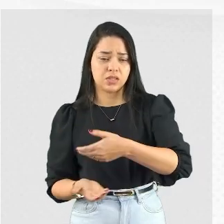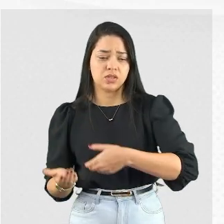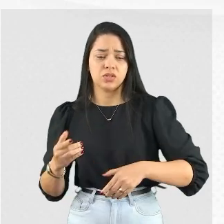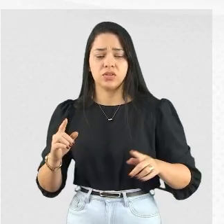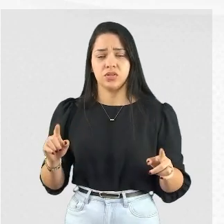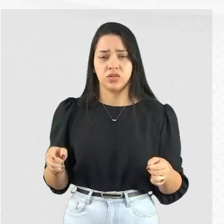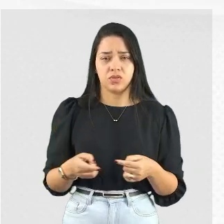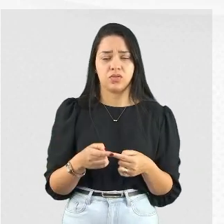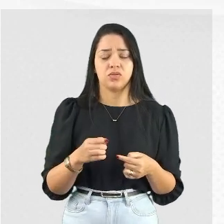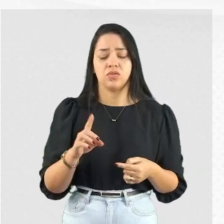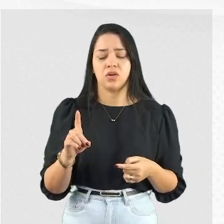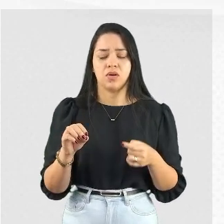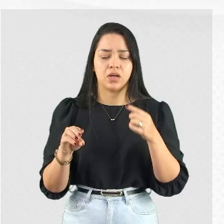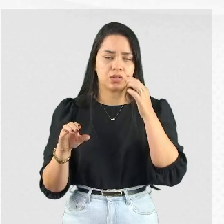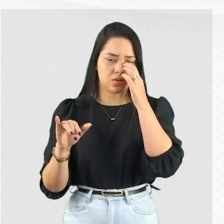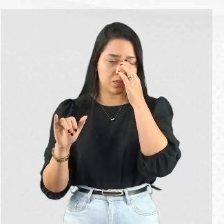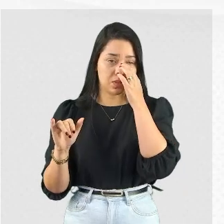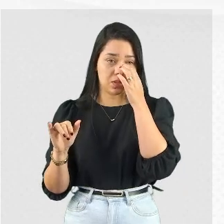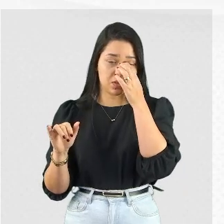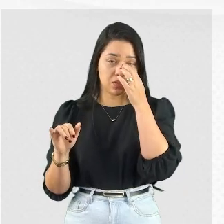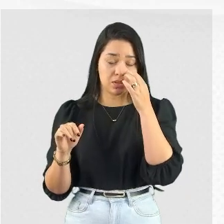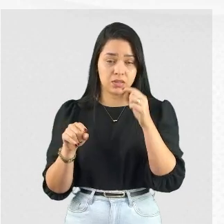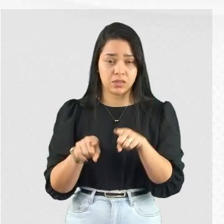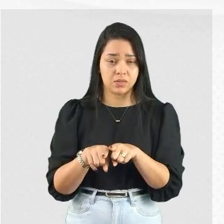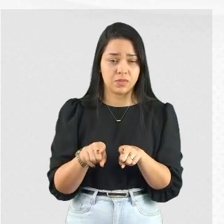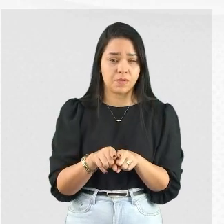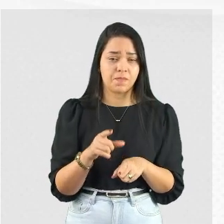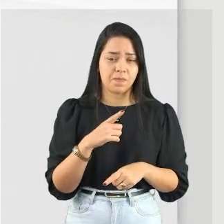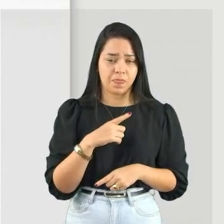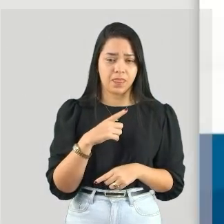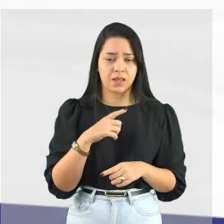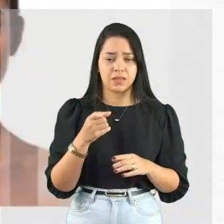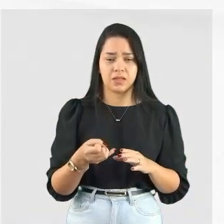a dominância, tá? E aí a gente tem essas